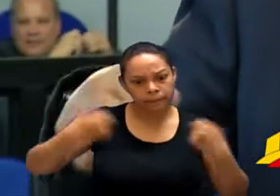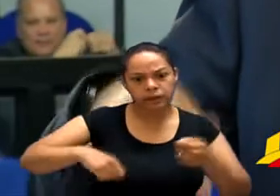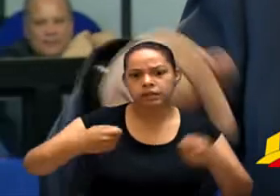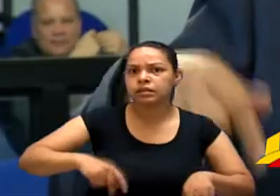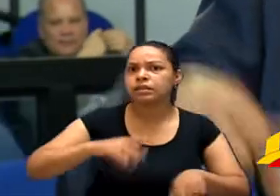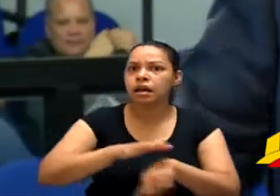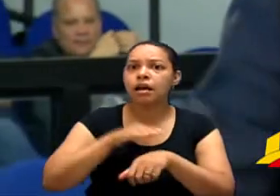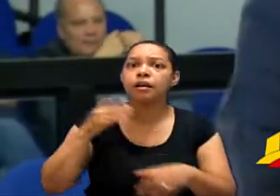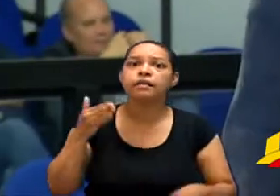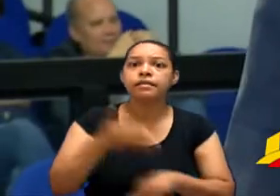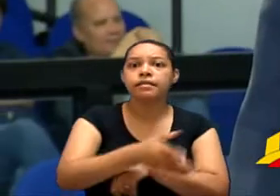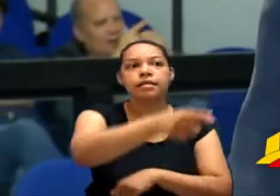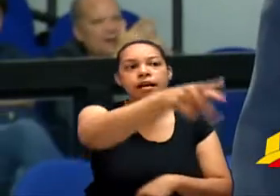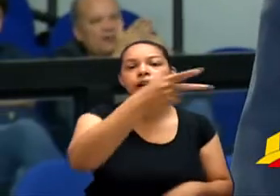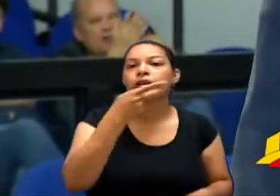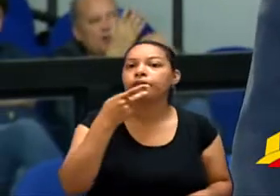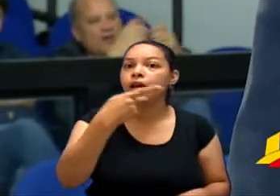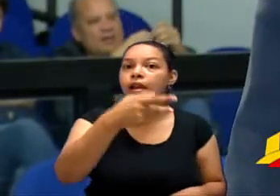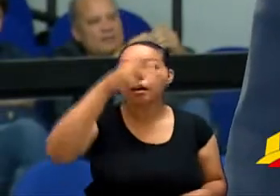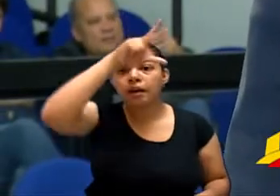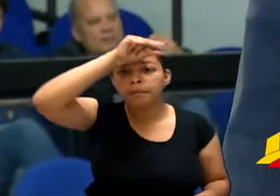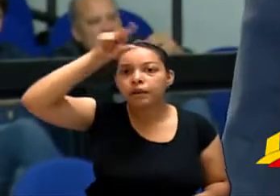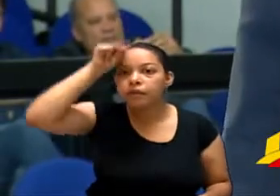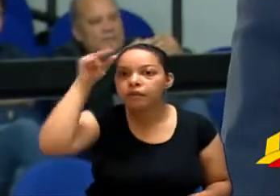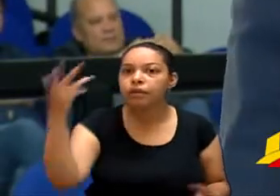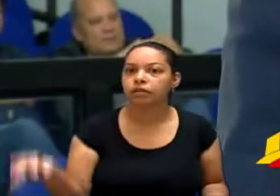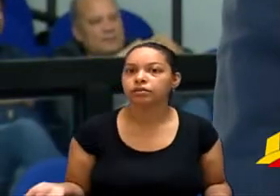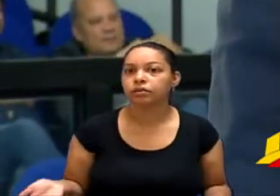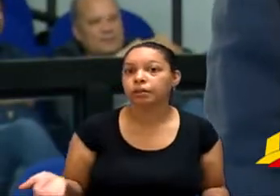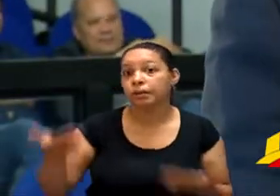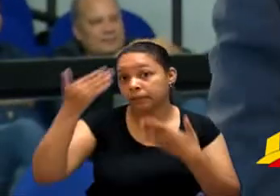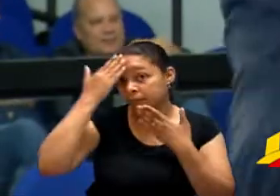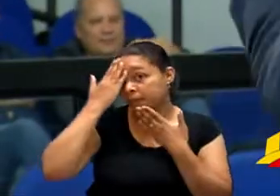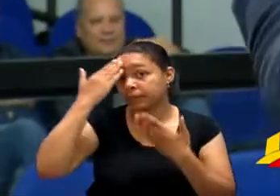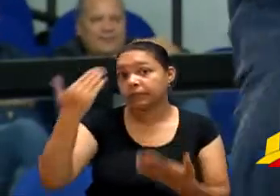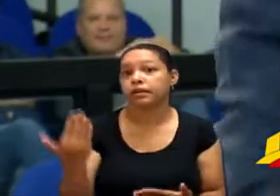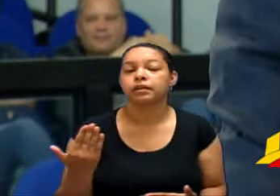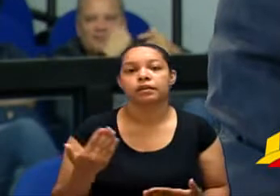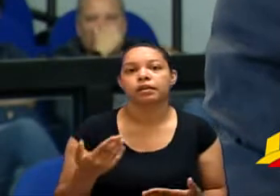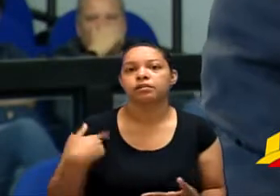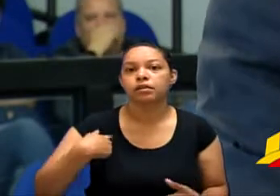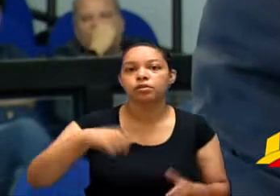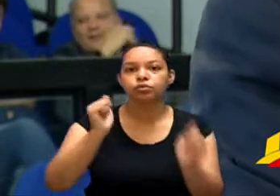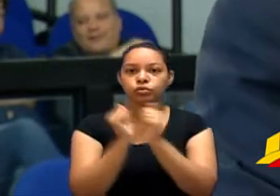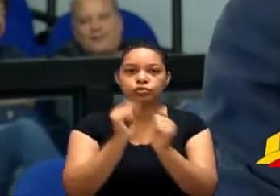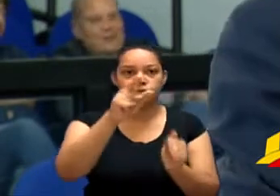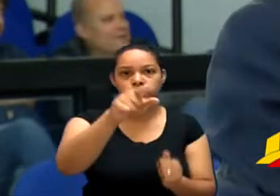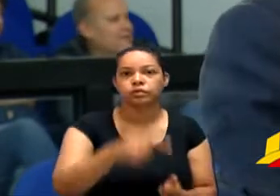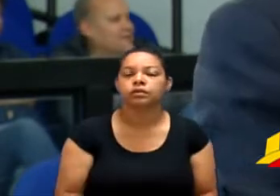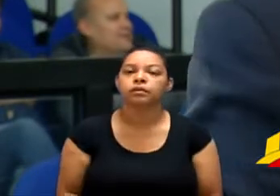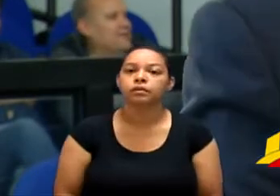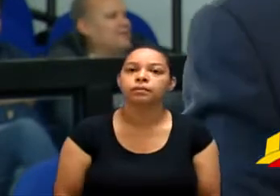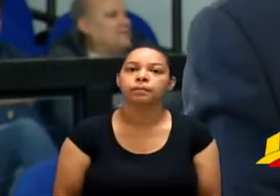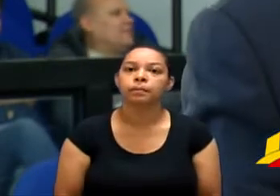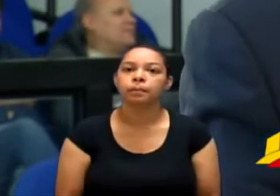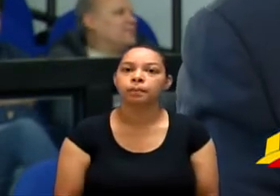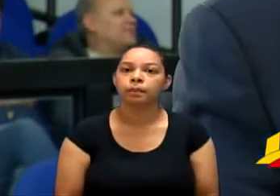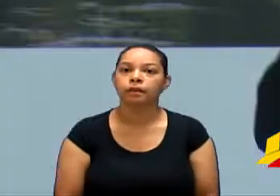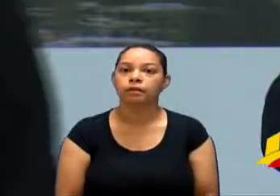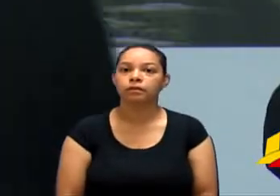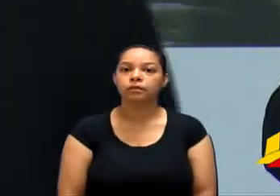de nos dar resposta por favor obrigado por estar junto do teu projeto Rodrigo obrigado